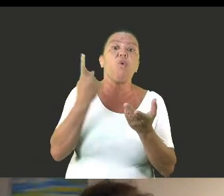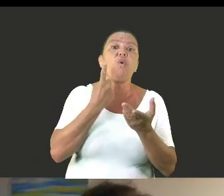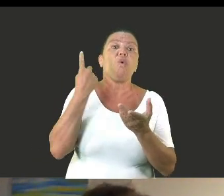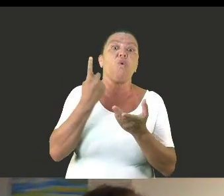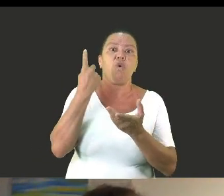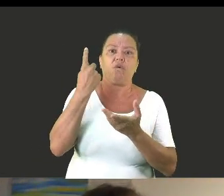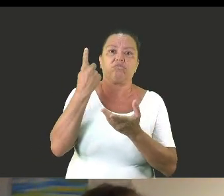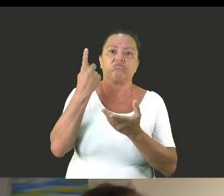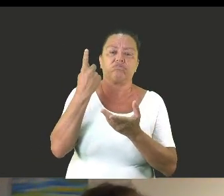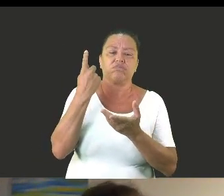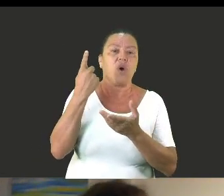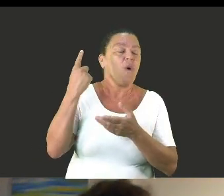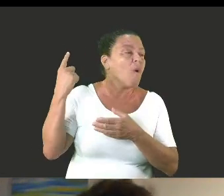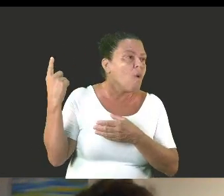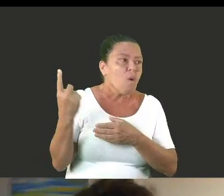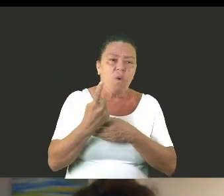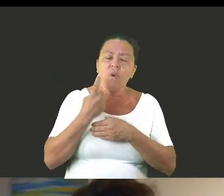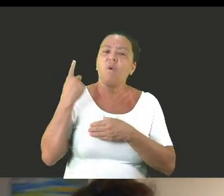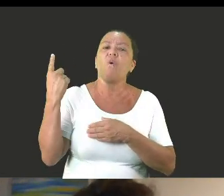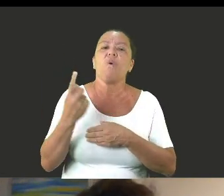trazer a questão da